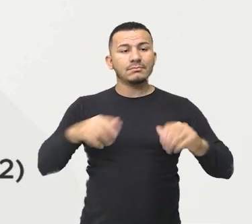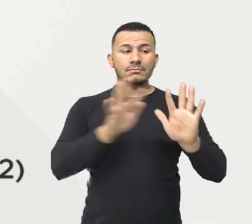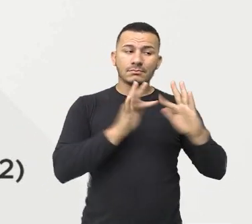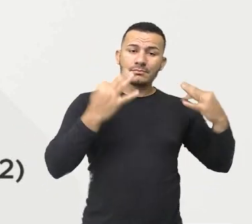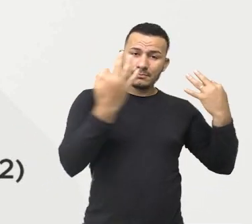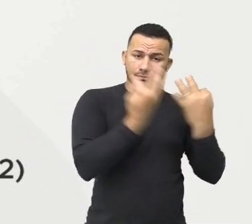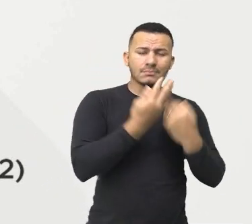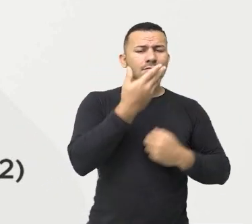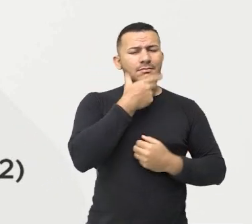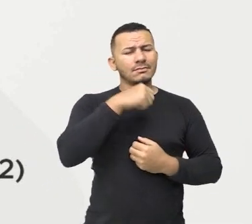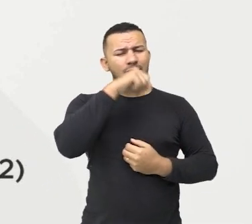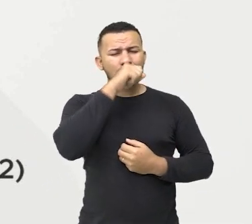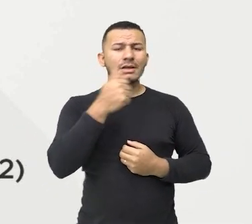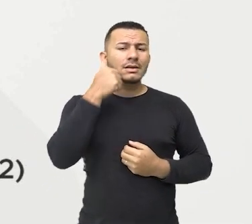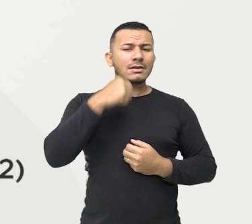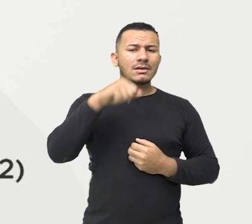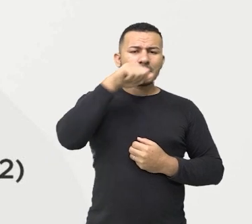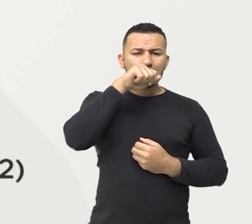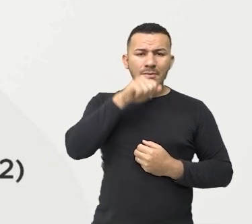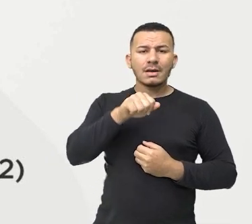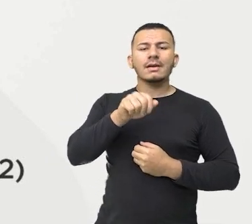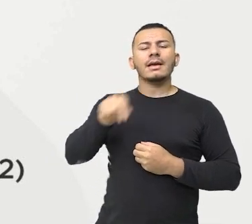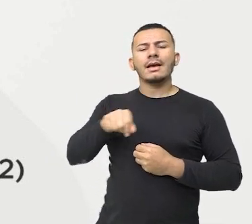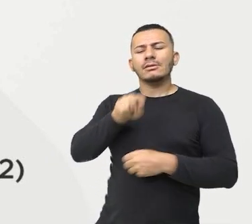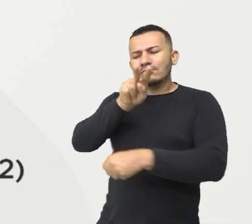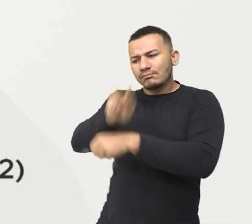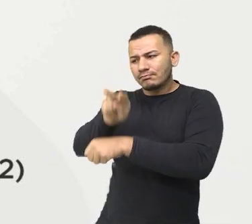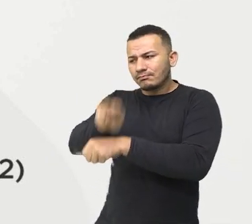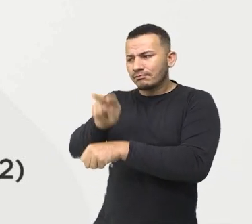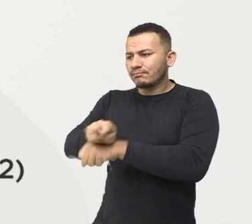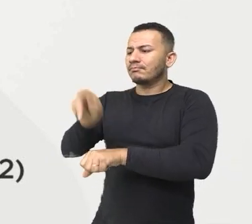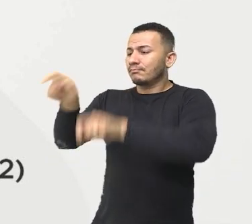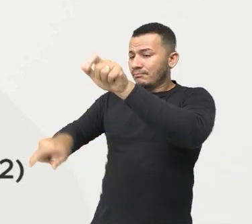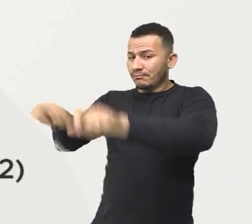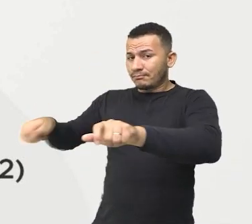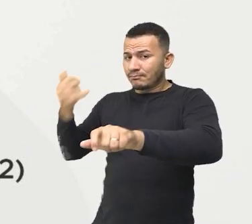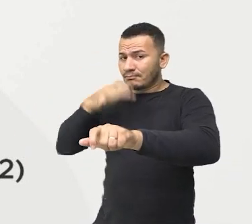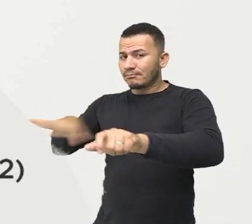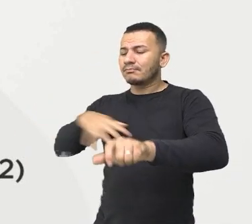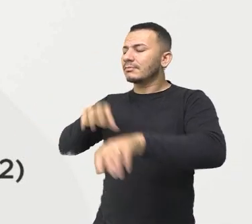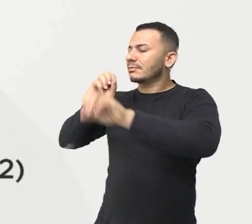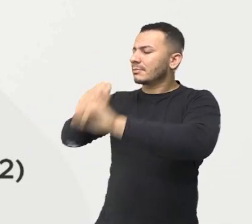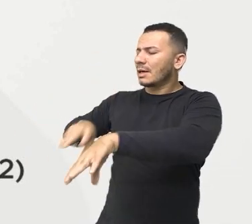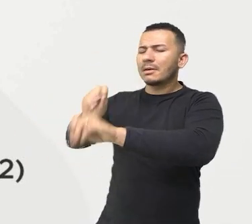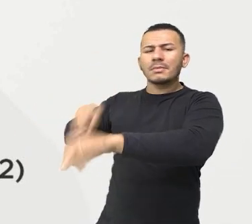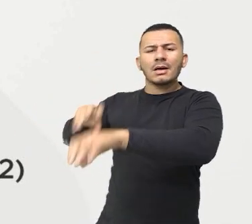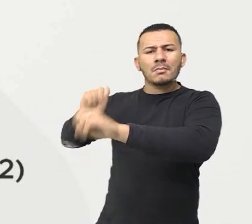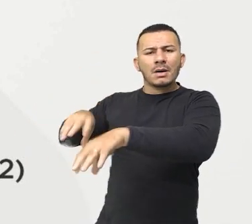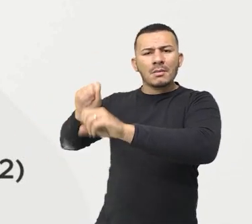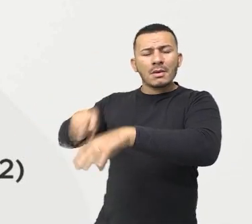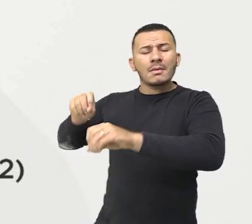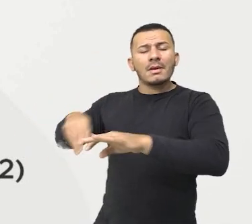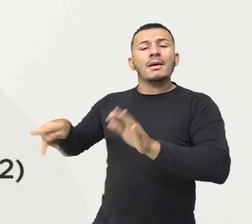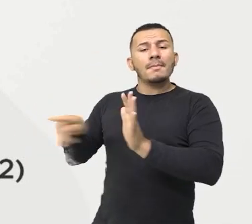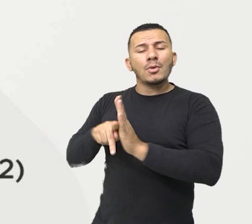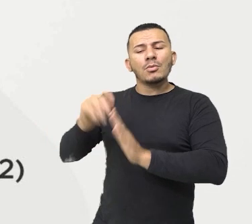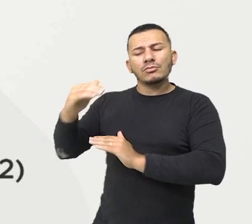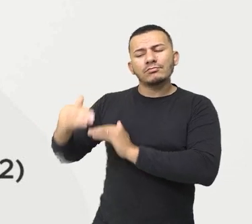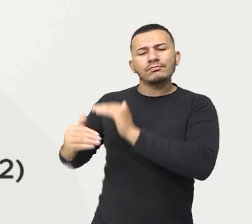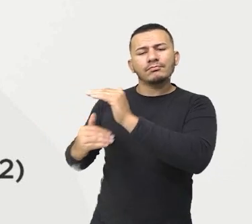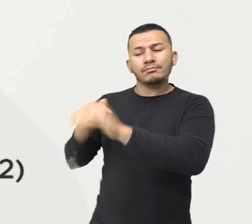responsáveis ofereçam a essa criança a educação, né? Que é justamente esse processo de ir